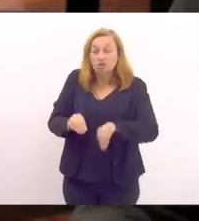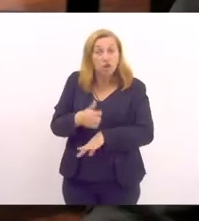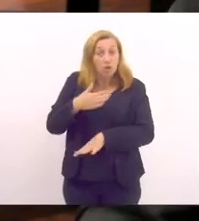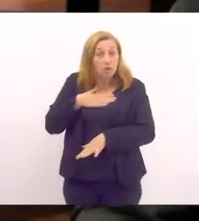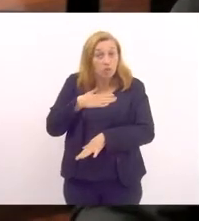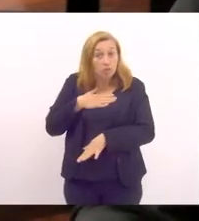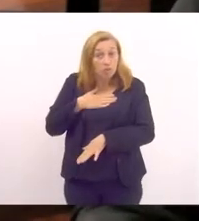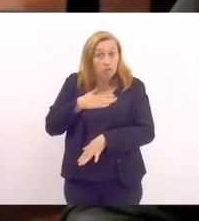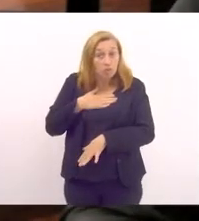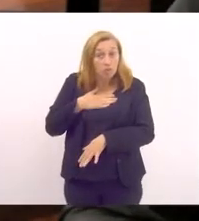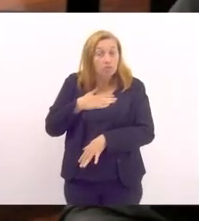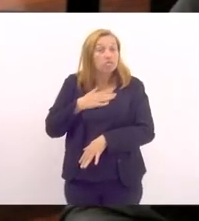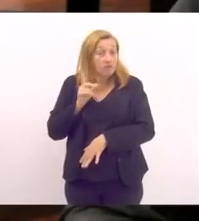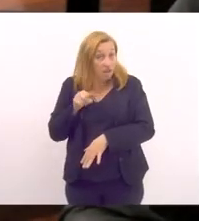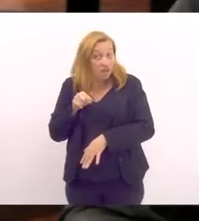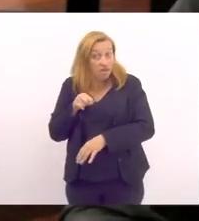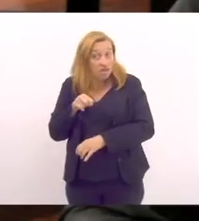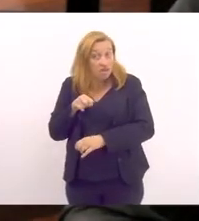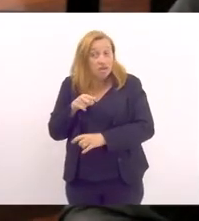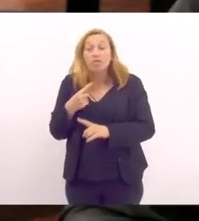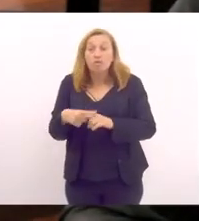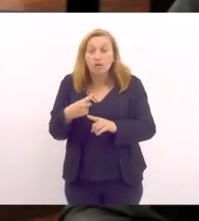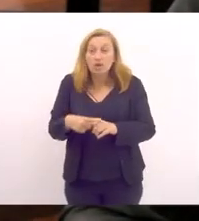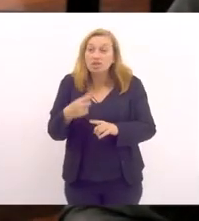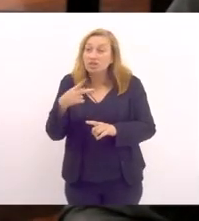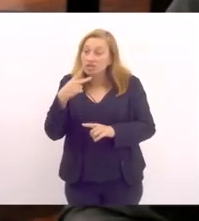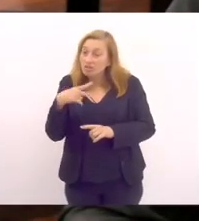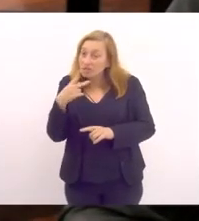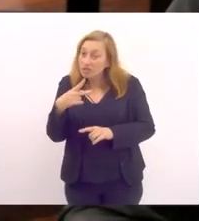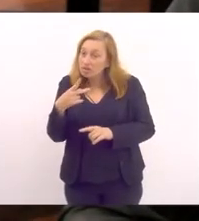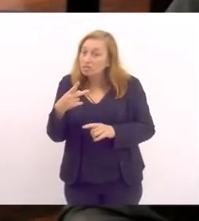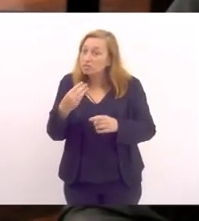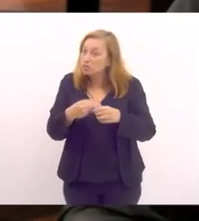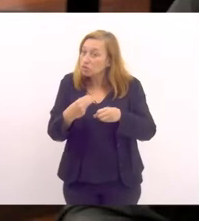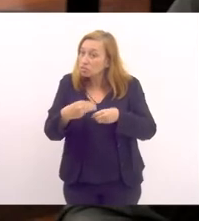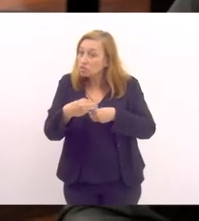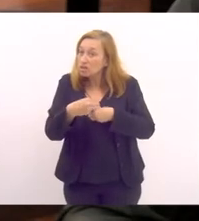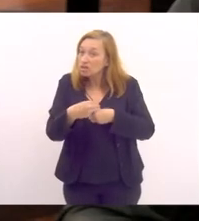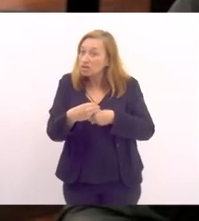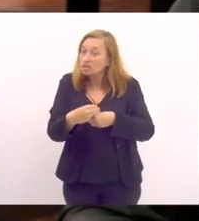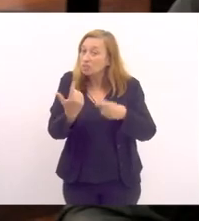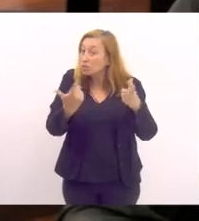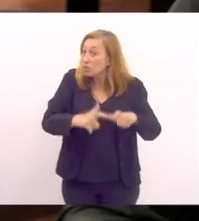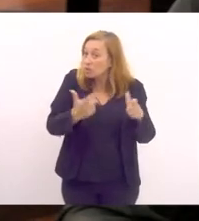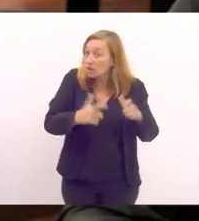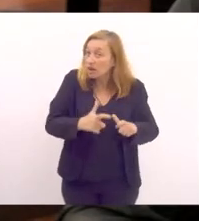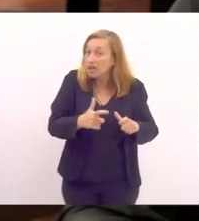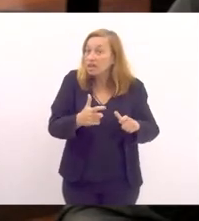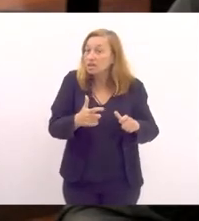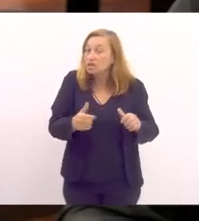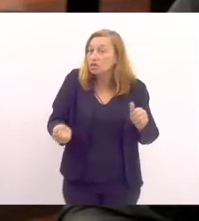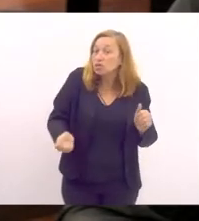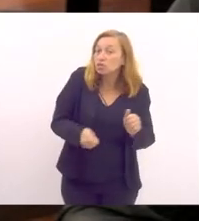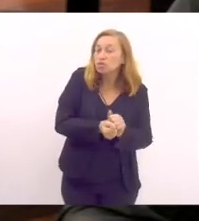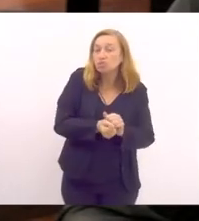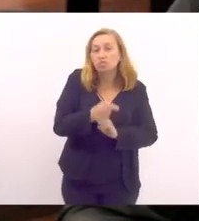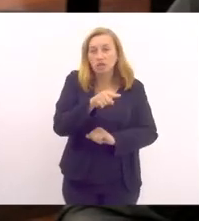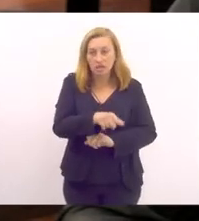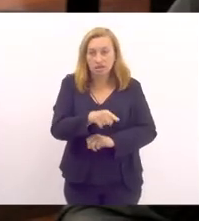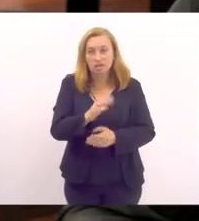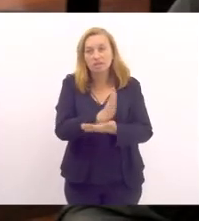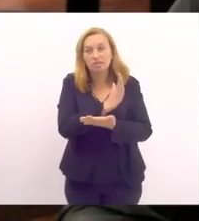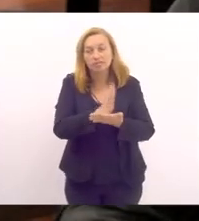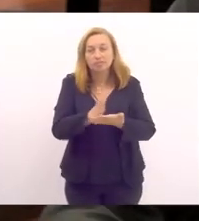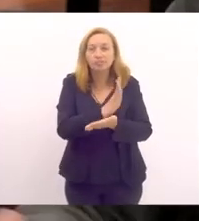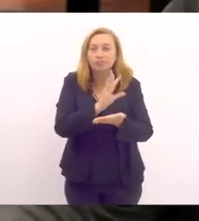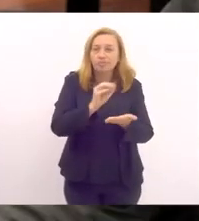meu, não é? Porque a gente está falando dos municípios que compõem aquela região, então a gente quer que todos estejam ali. E, às vezes,